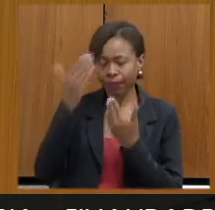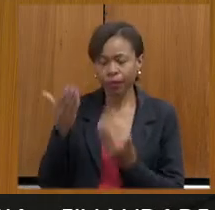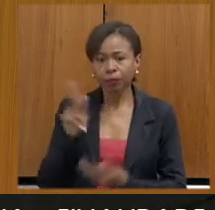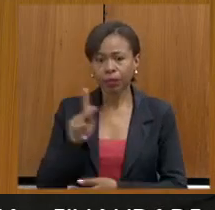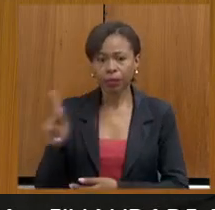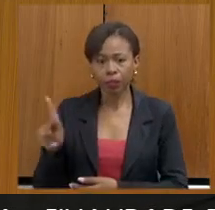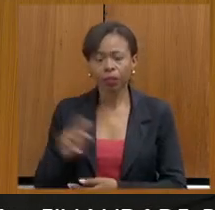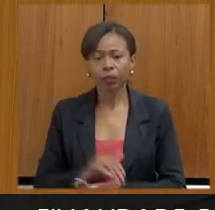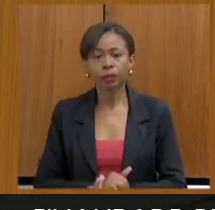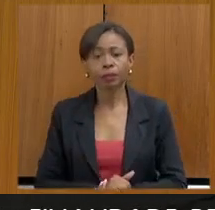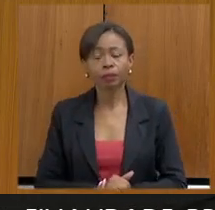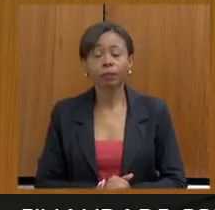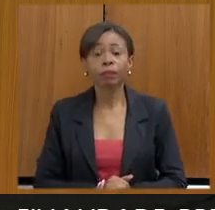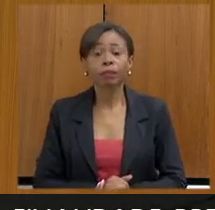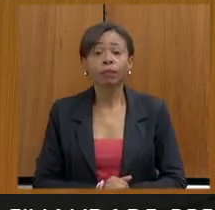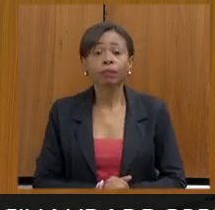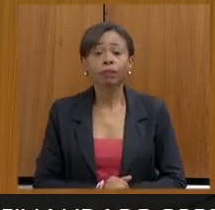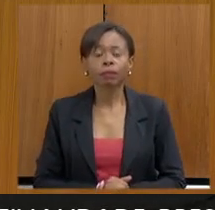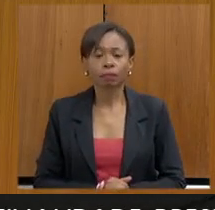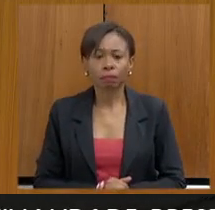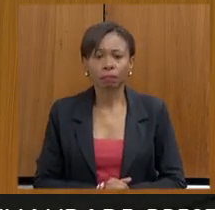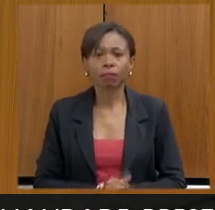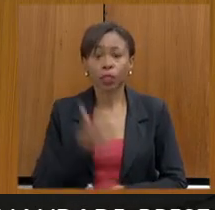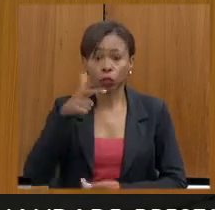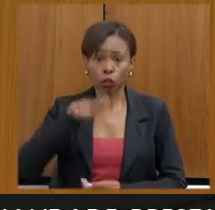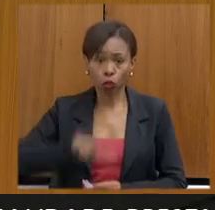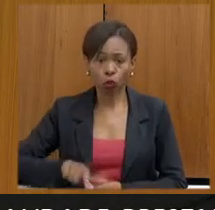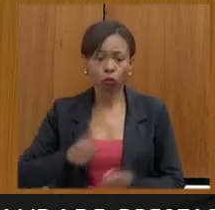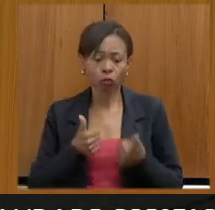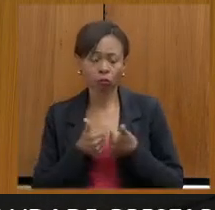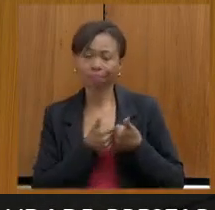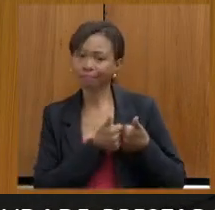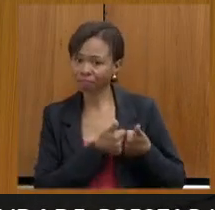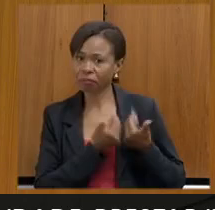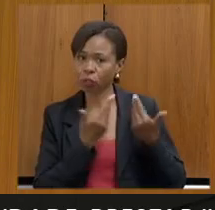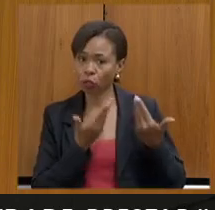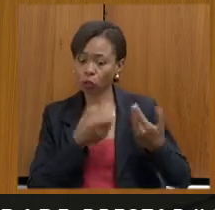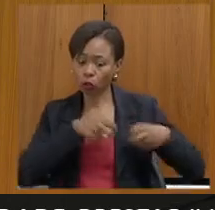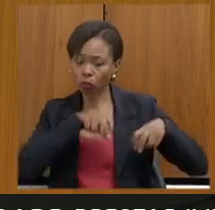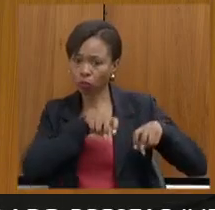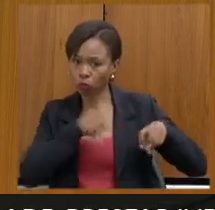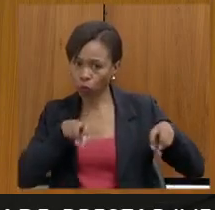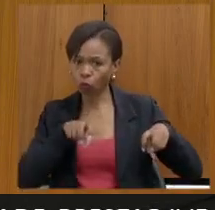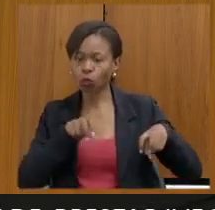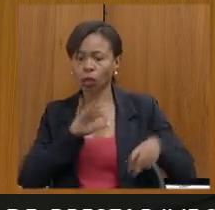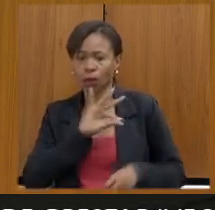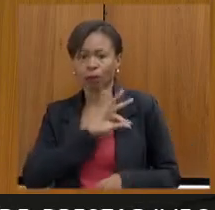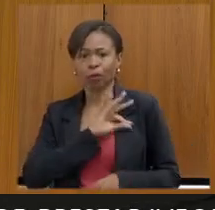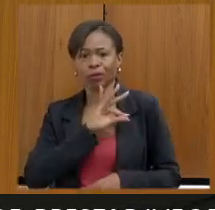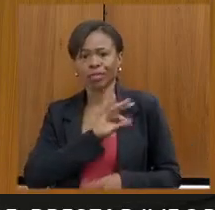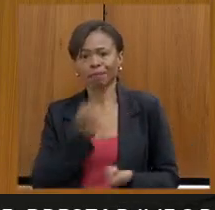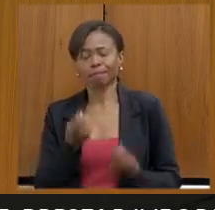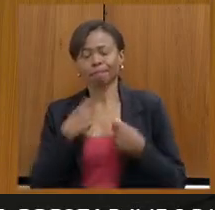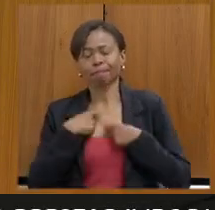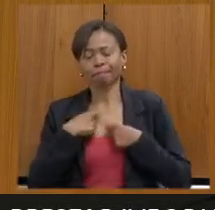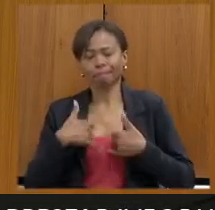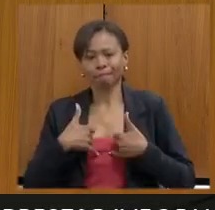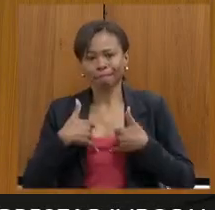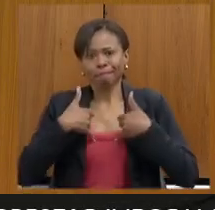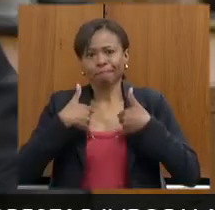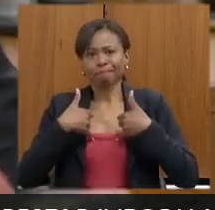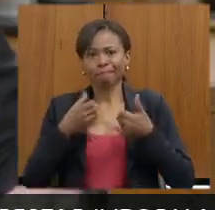pelo presidente aqui vem mais uma vez tá ao lado da Polícia Militar né um polícia que enche a gente de orgulho